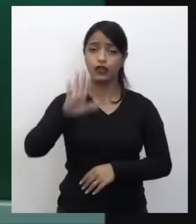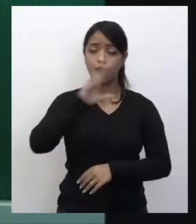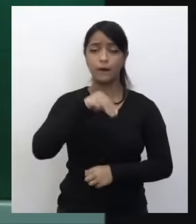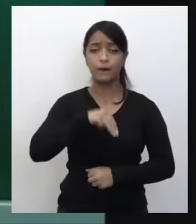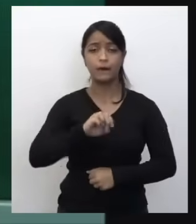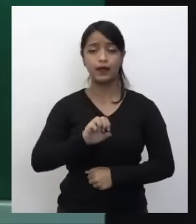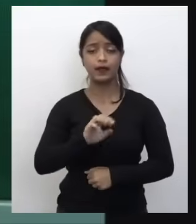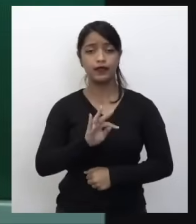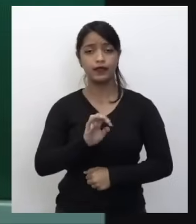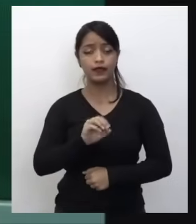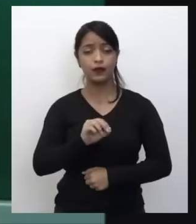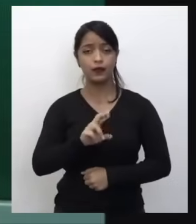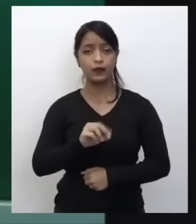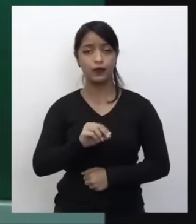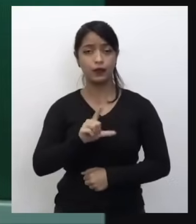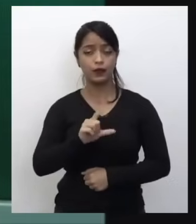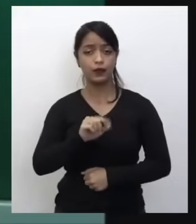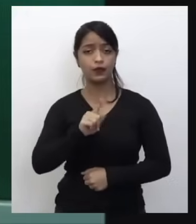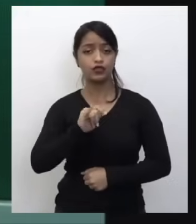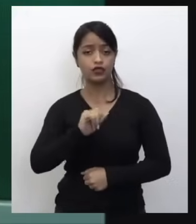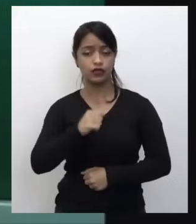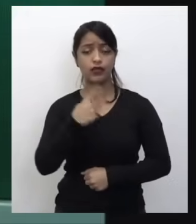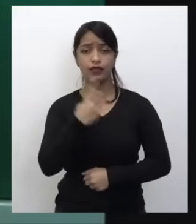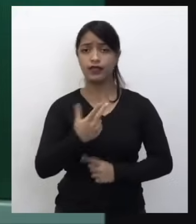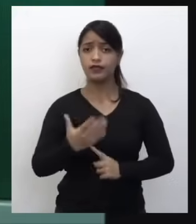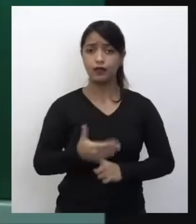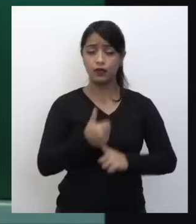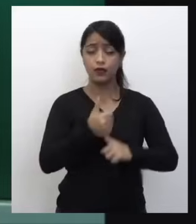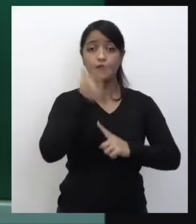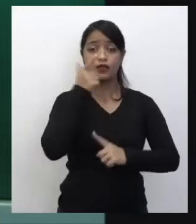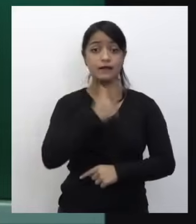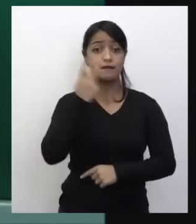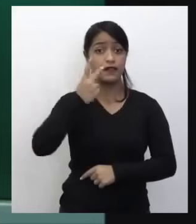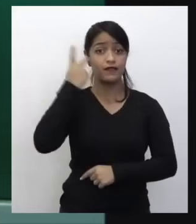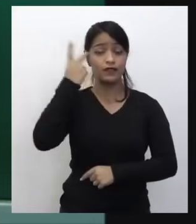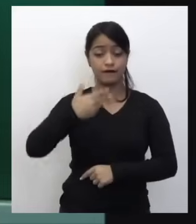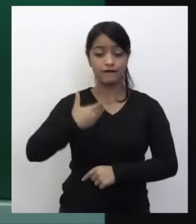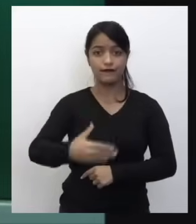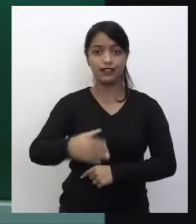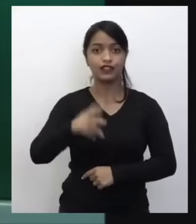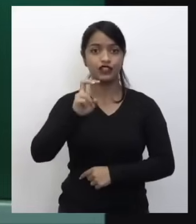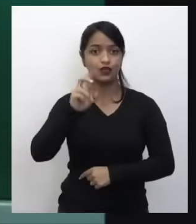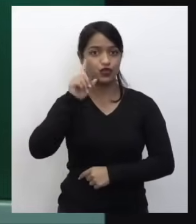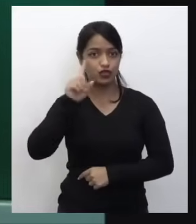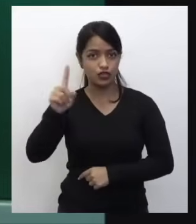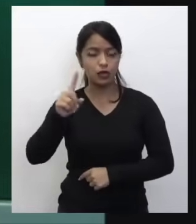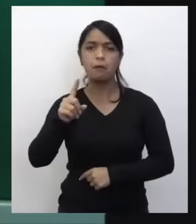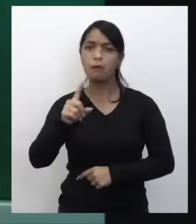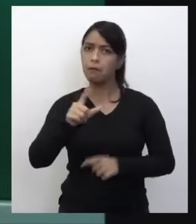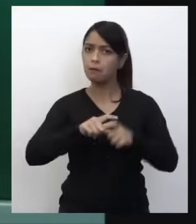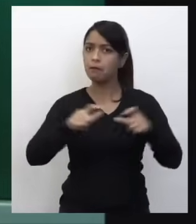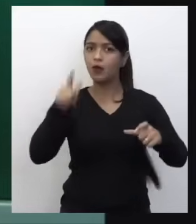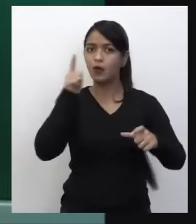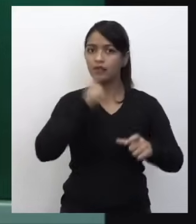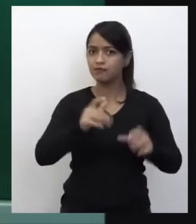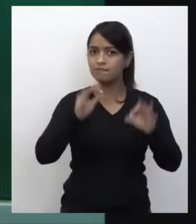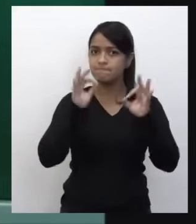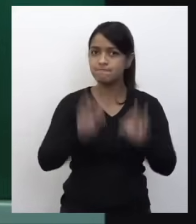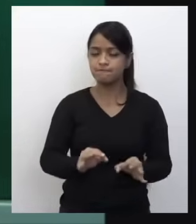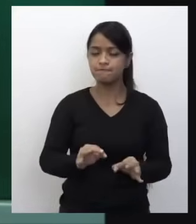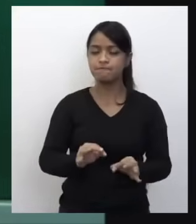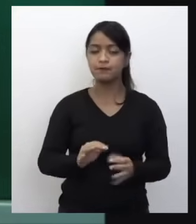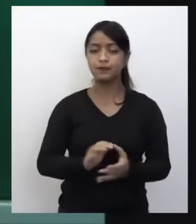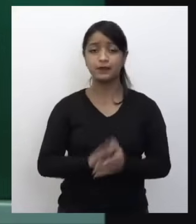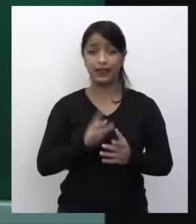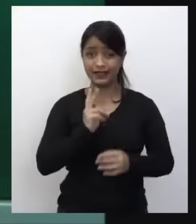do INMET permite produzir previsões para até 5 dias e com alto índice de acerto, mas nem sempre foi assim. O acervo